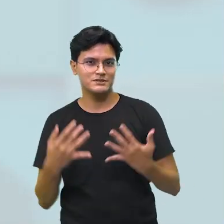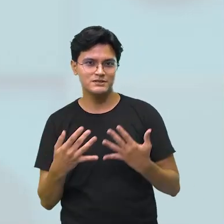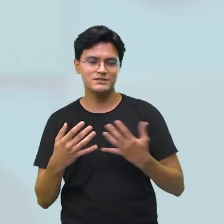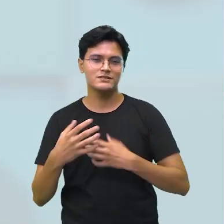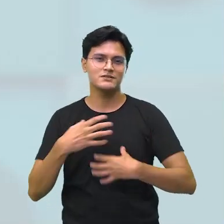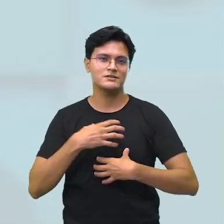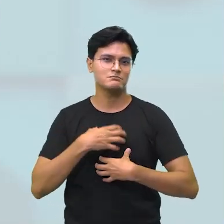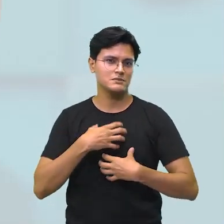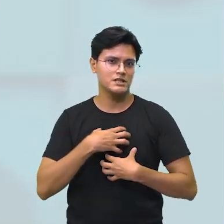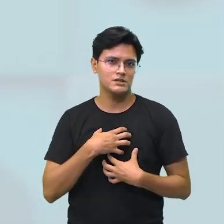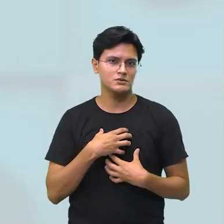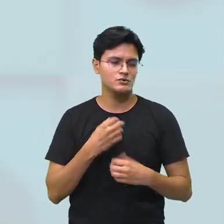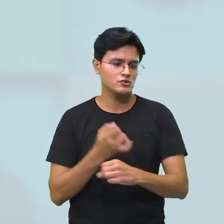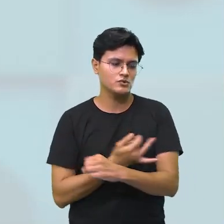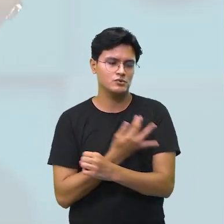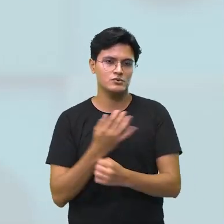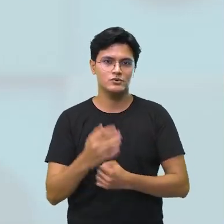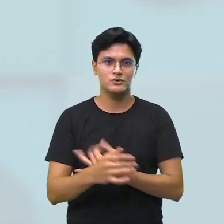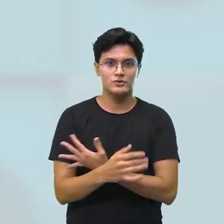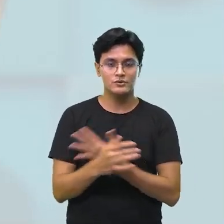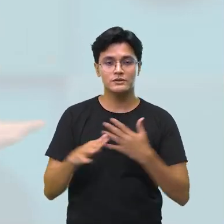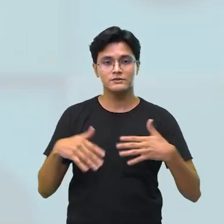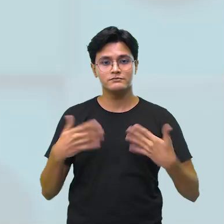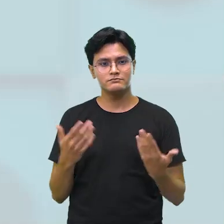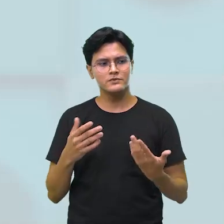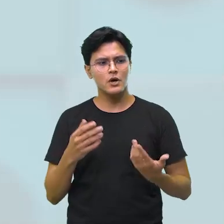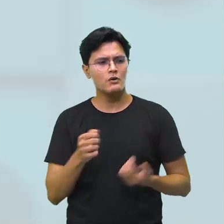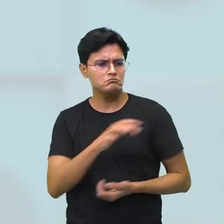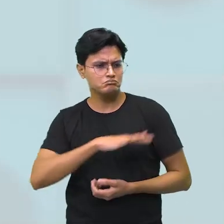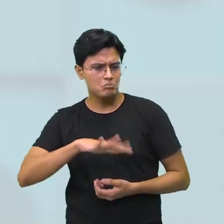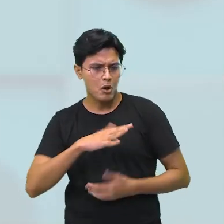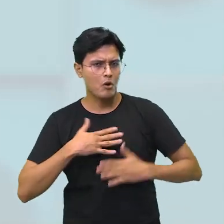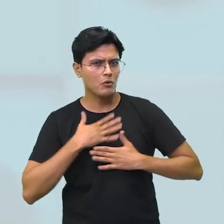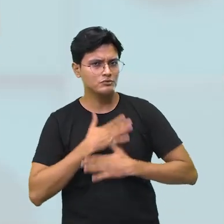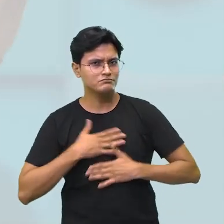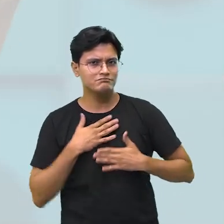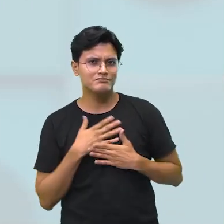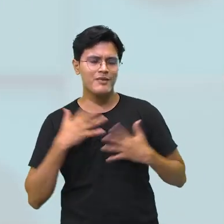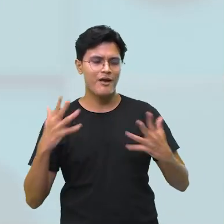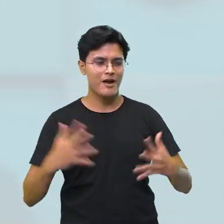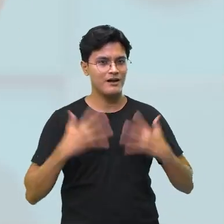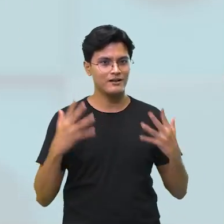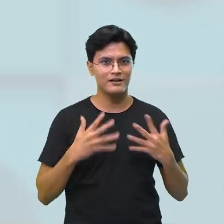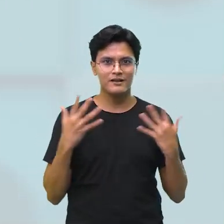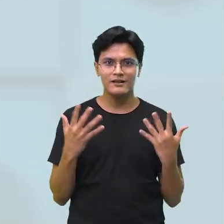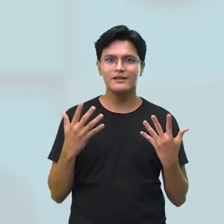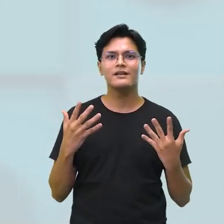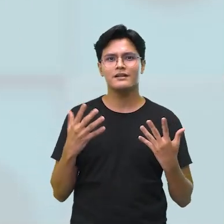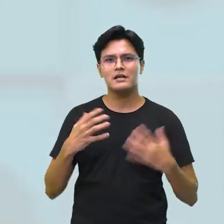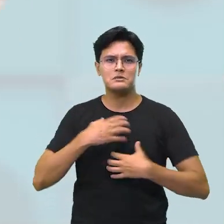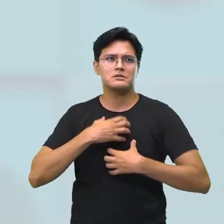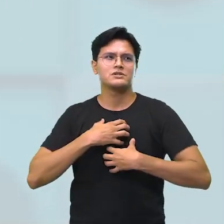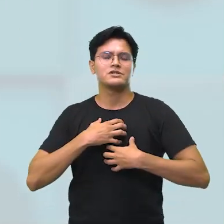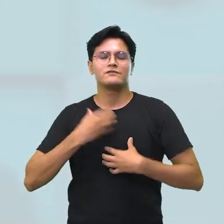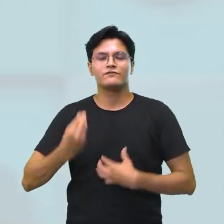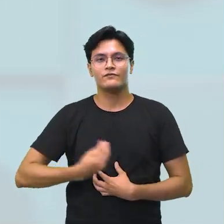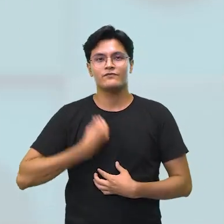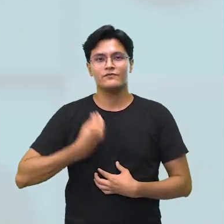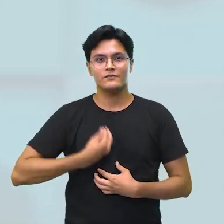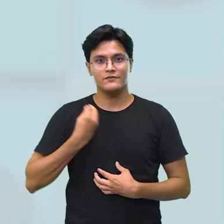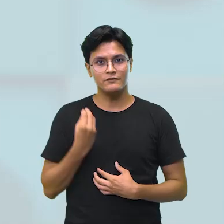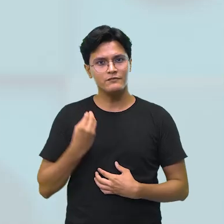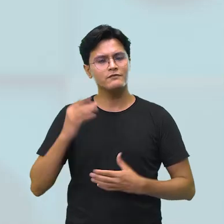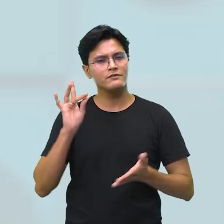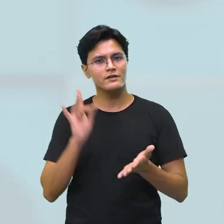daquele ambiente. Ou então, nossa, eu gostei tanto daquele ambiente tão alegre, né? Eu me senti assim viva, é claro, gostei das cores. Então, a